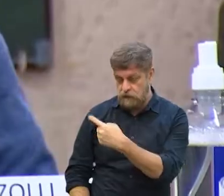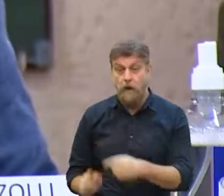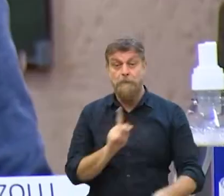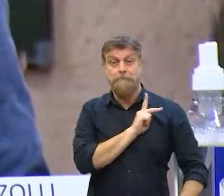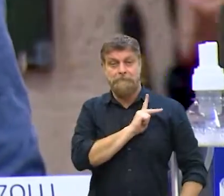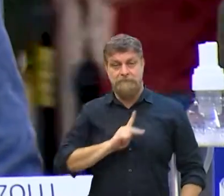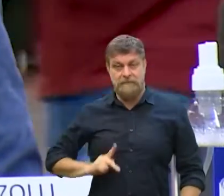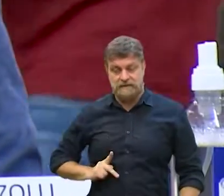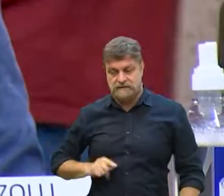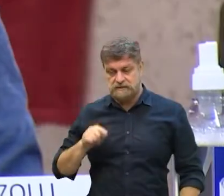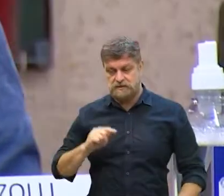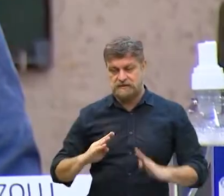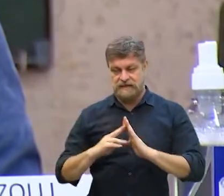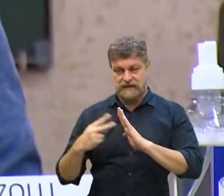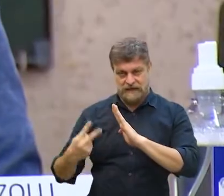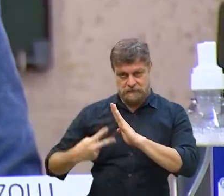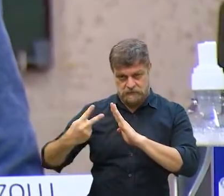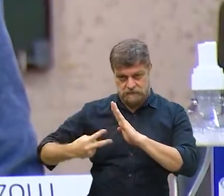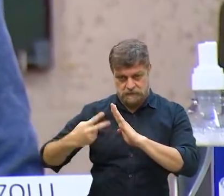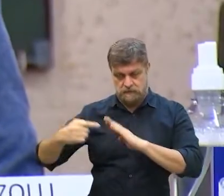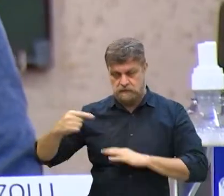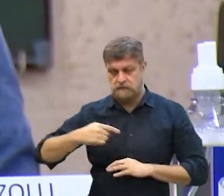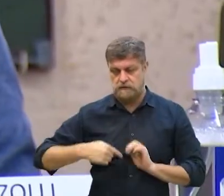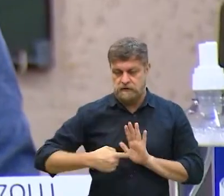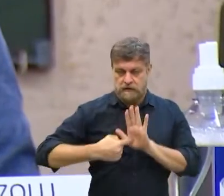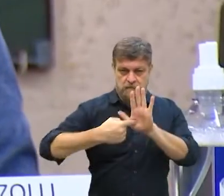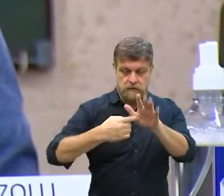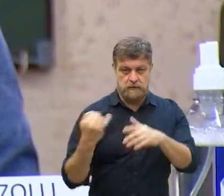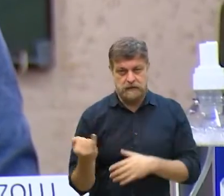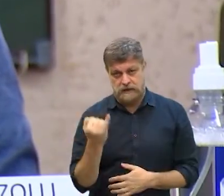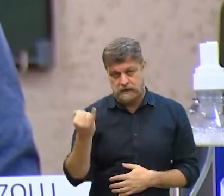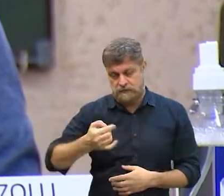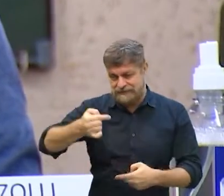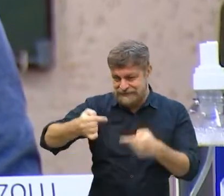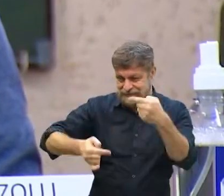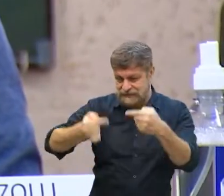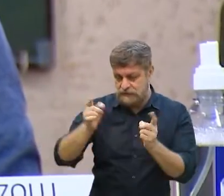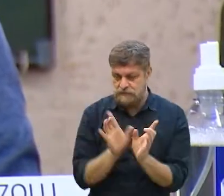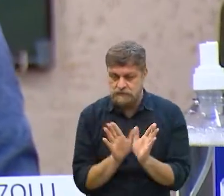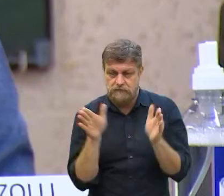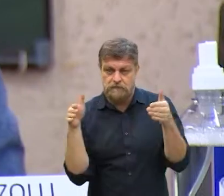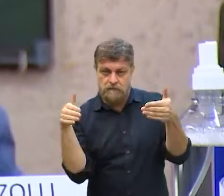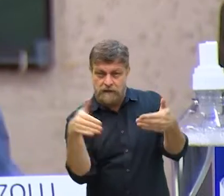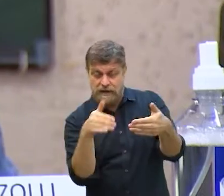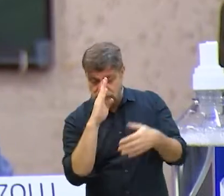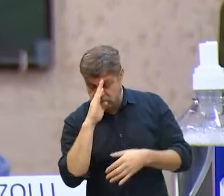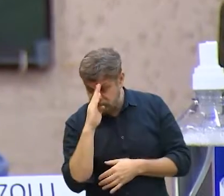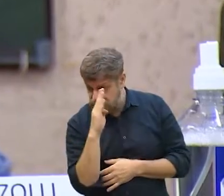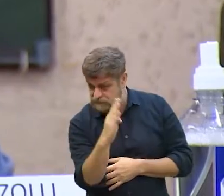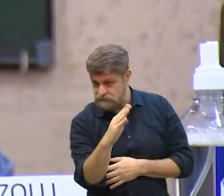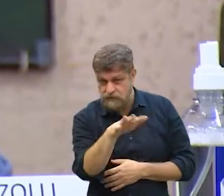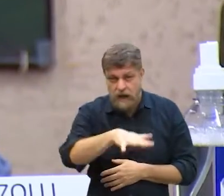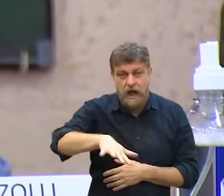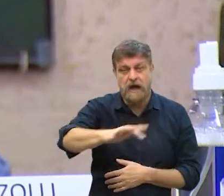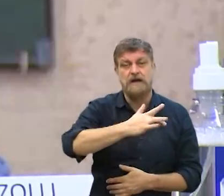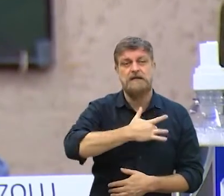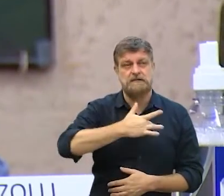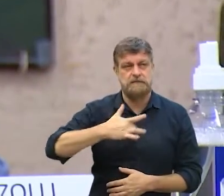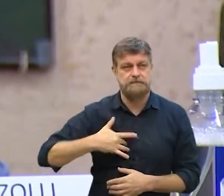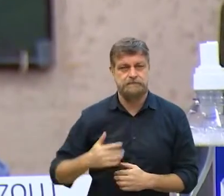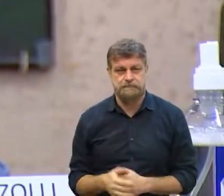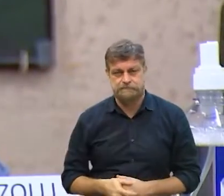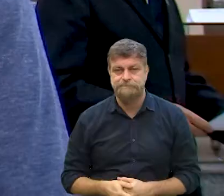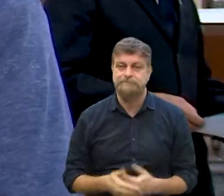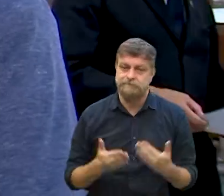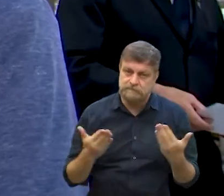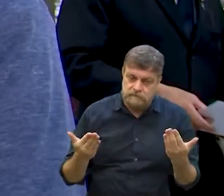Renato Trevenzoli, presidente da Câmara Anfitriã, ressaltou a importância de discutir temas relacionados principalmente à área